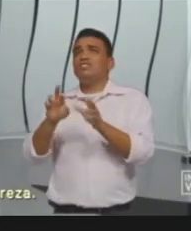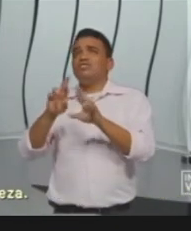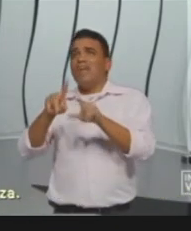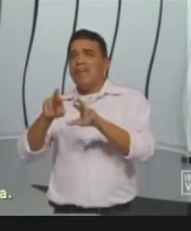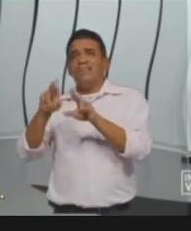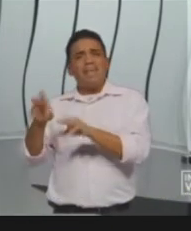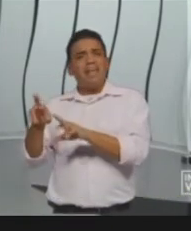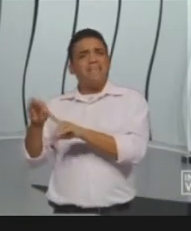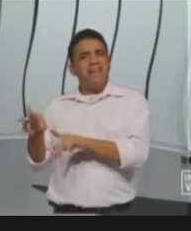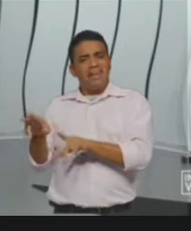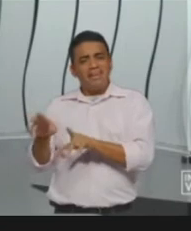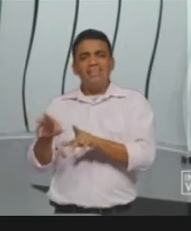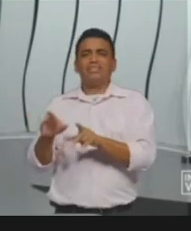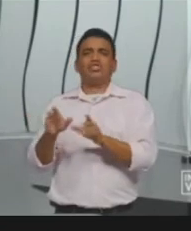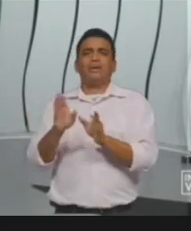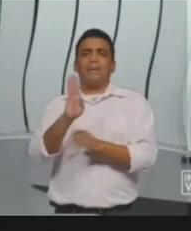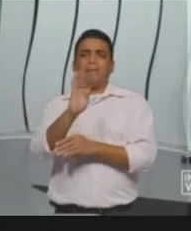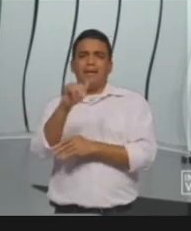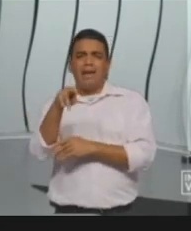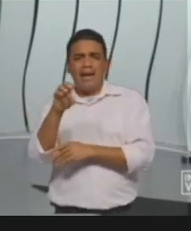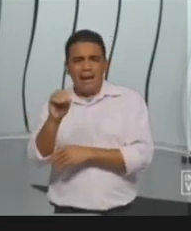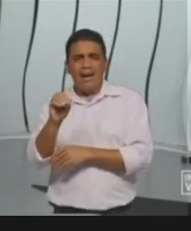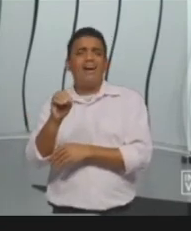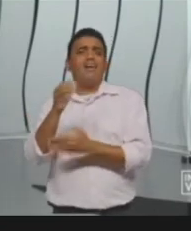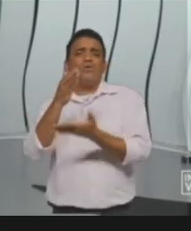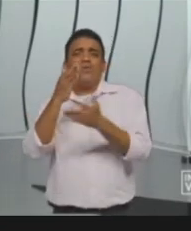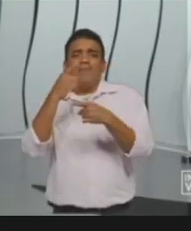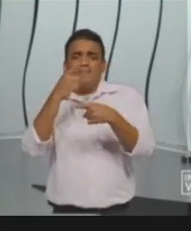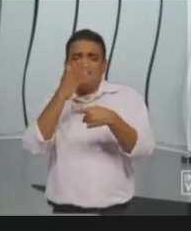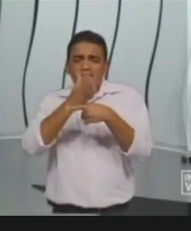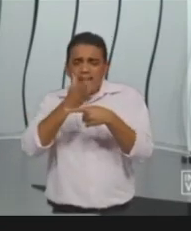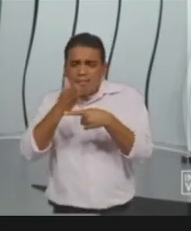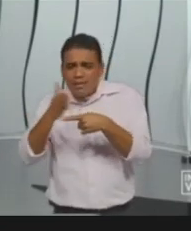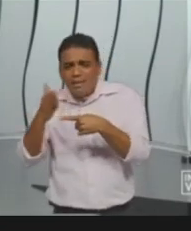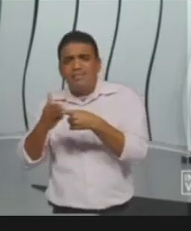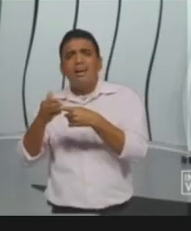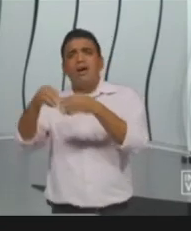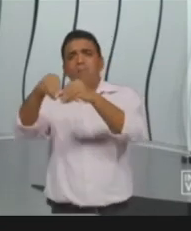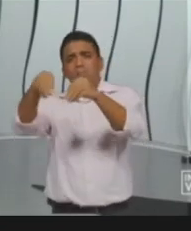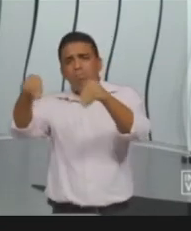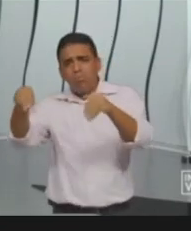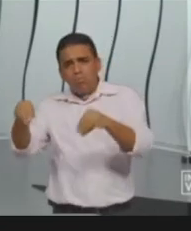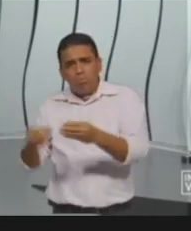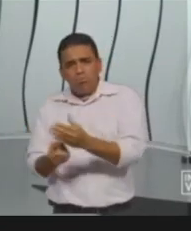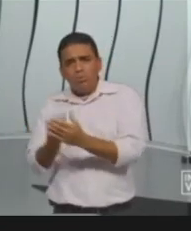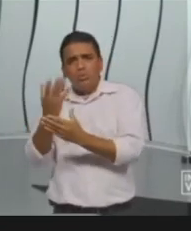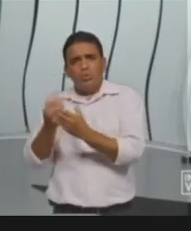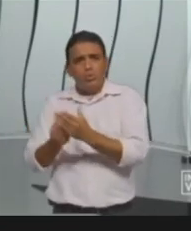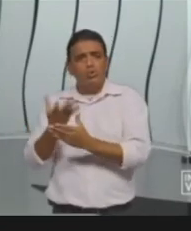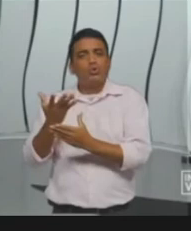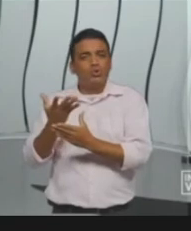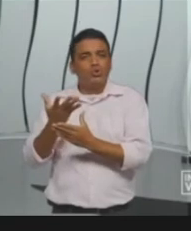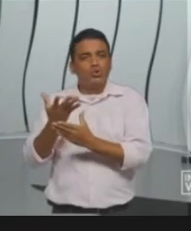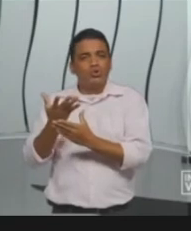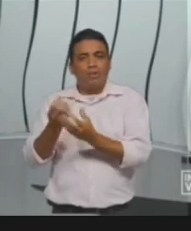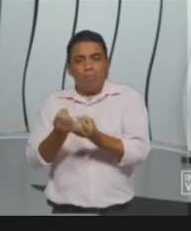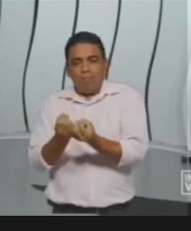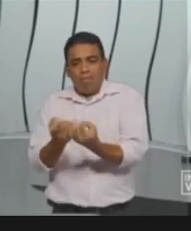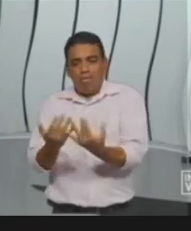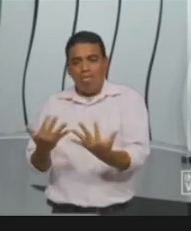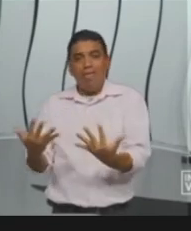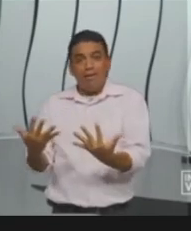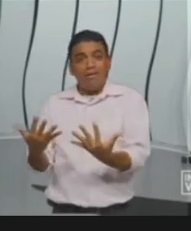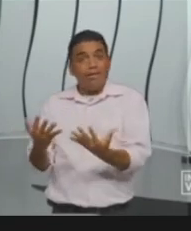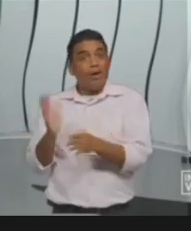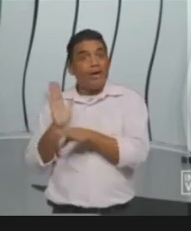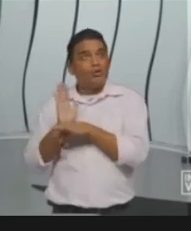binárias, temos fragmentação, esporulação, brotamento, são formas de reprodução que nos ajudam a classificar